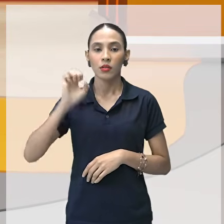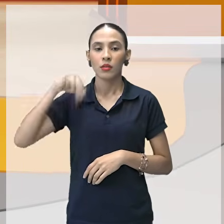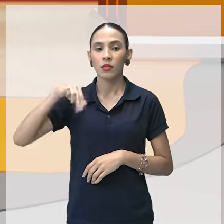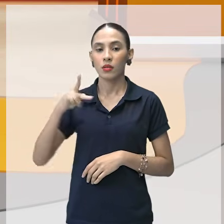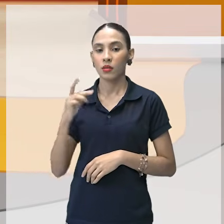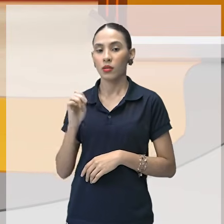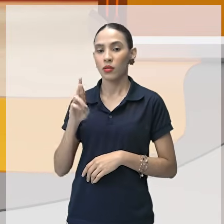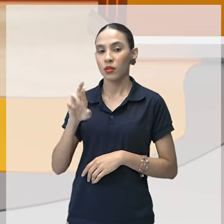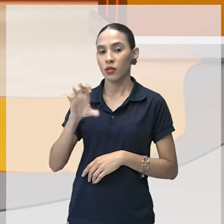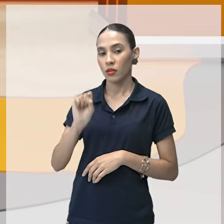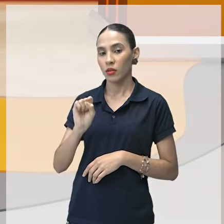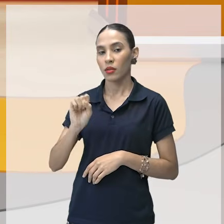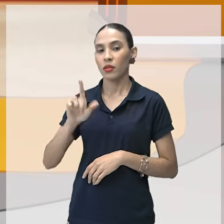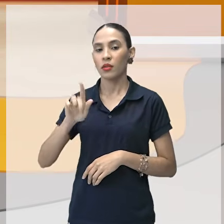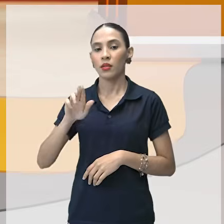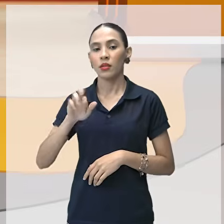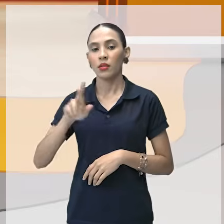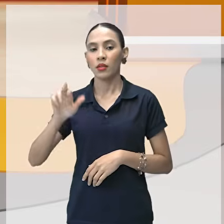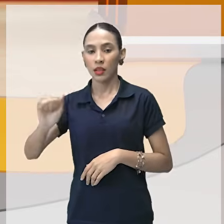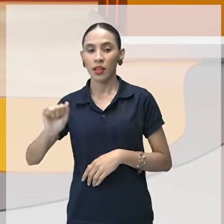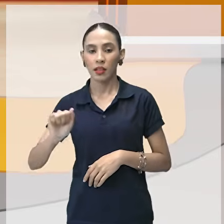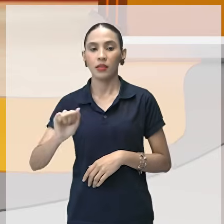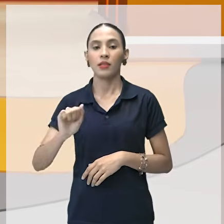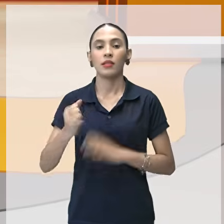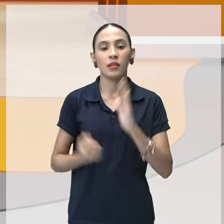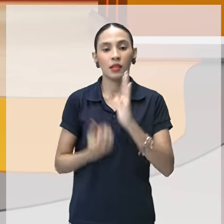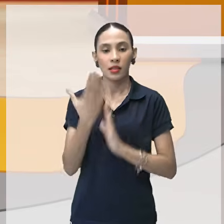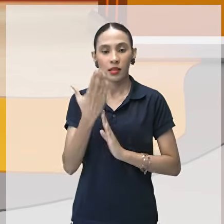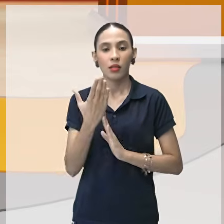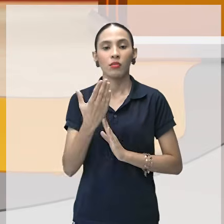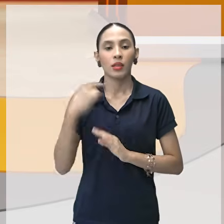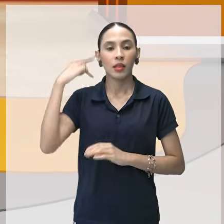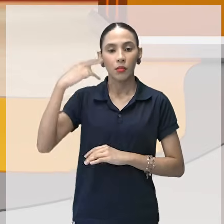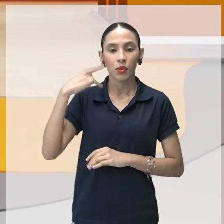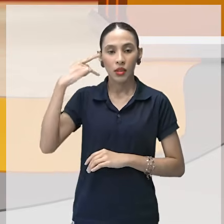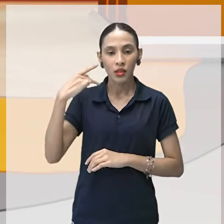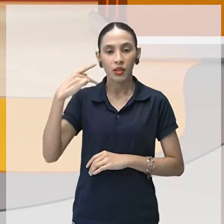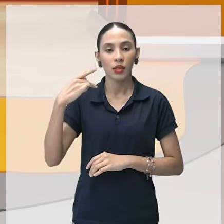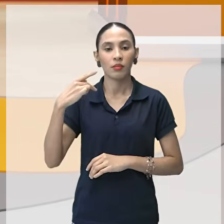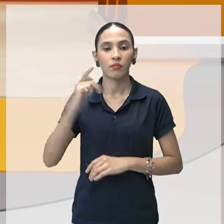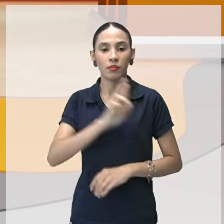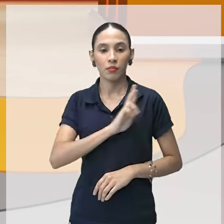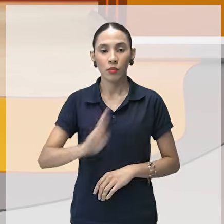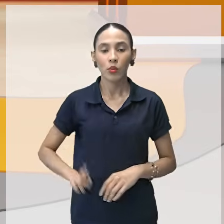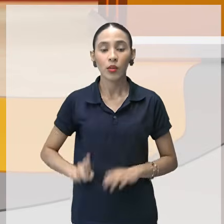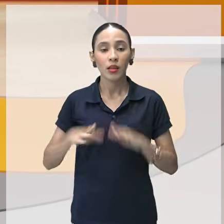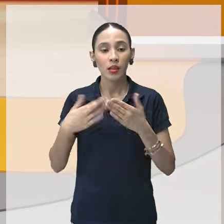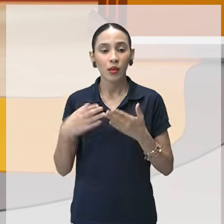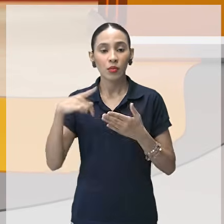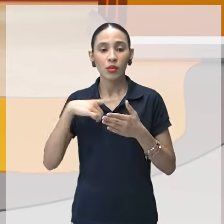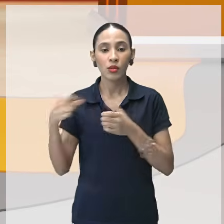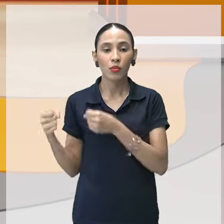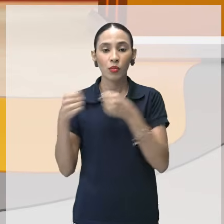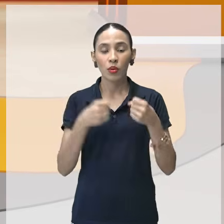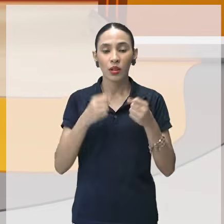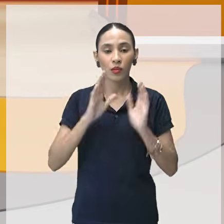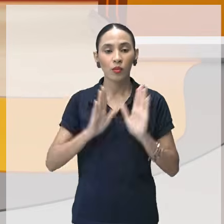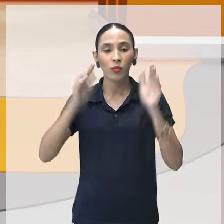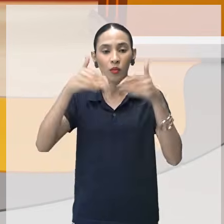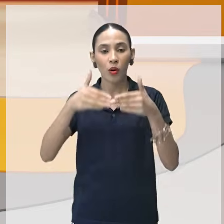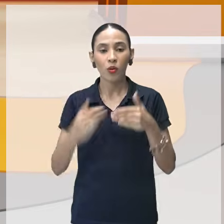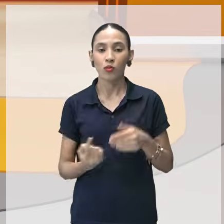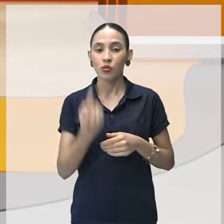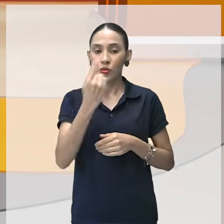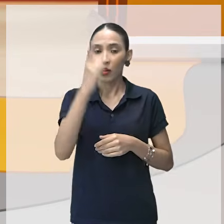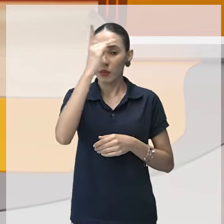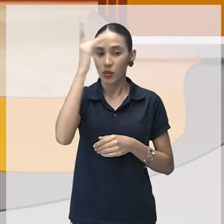instauração da República, havia ainda uma fragmentação do poder. Então, esse poder ele estava concentrado nas mãos